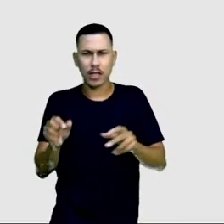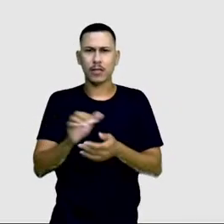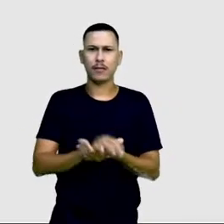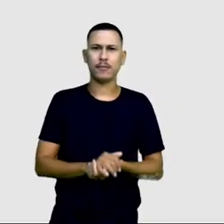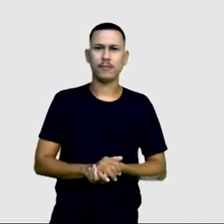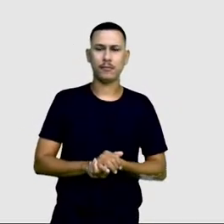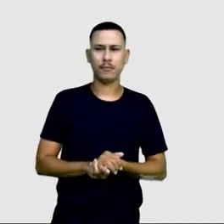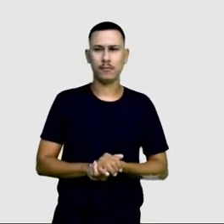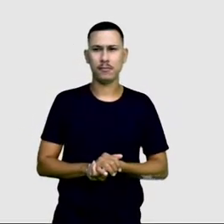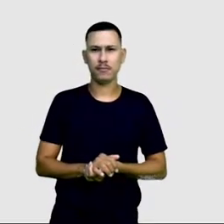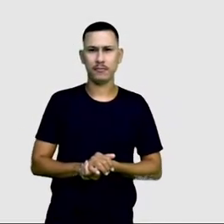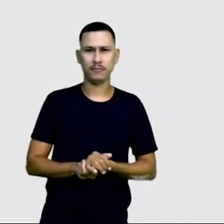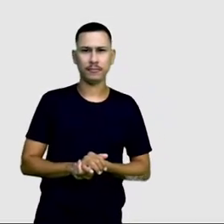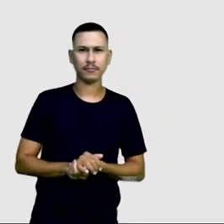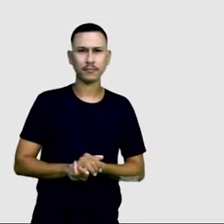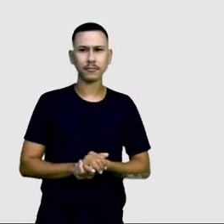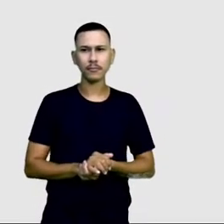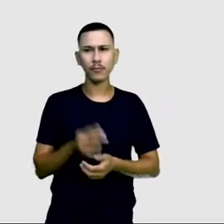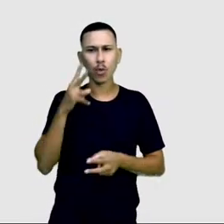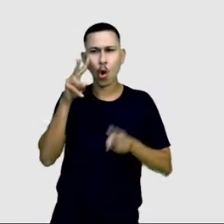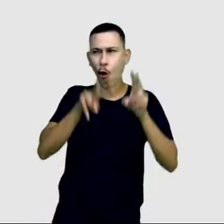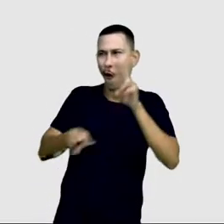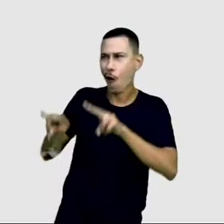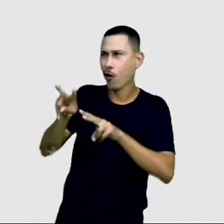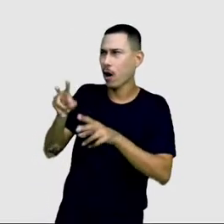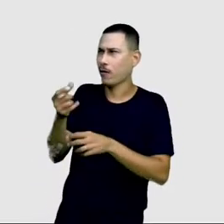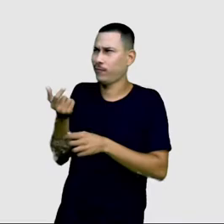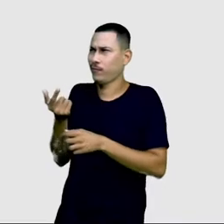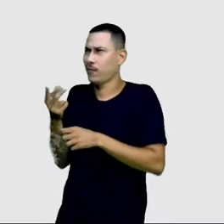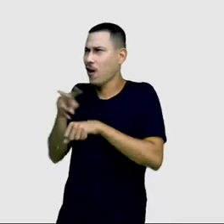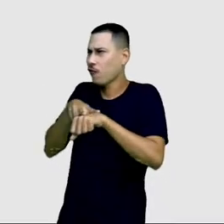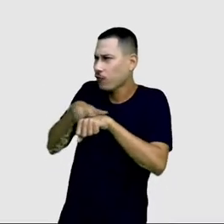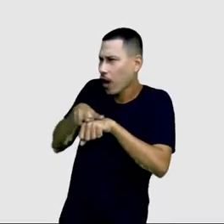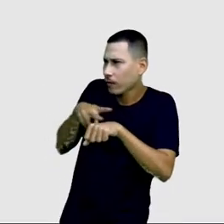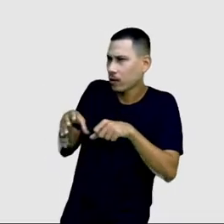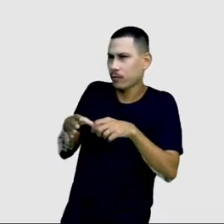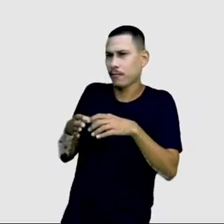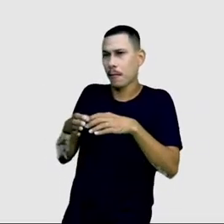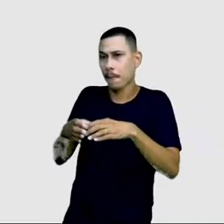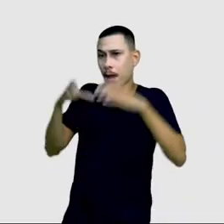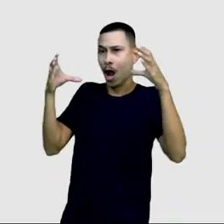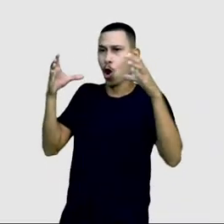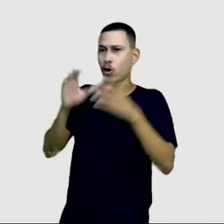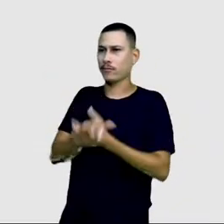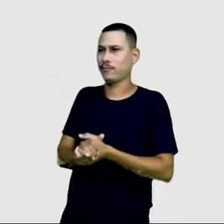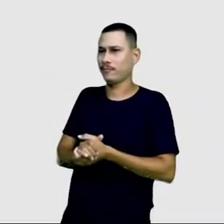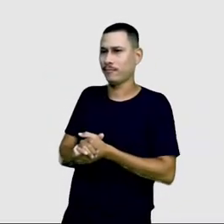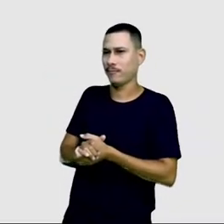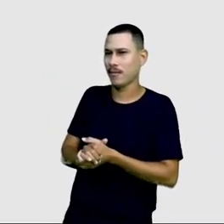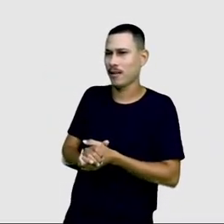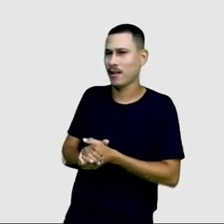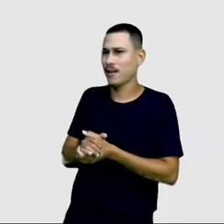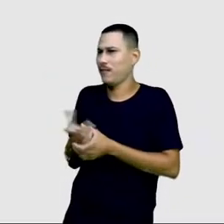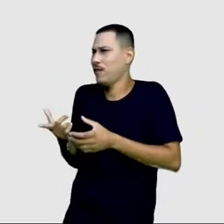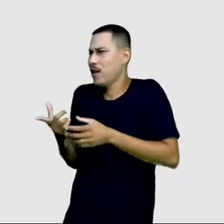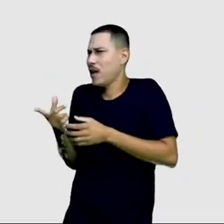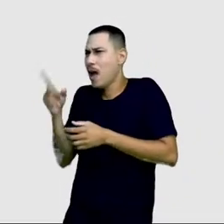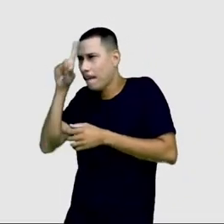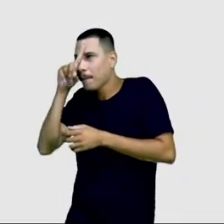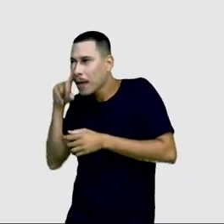um pouquinho menor na cor verde, a outra aqui vermelha, a outra laranja menorzinha, isso é